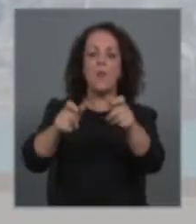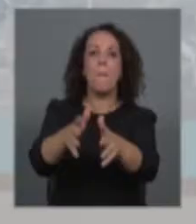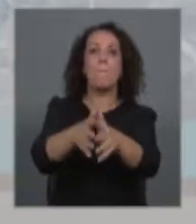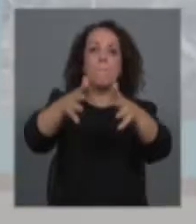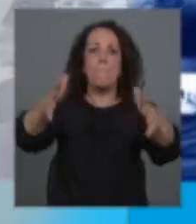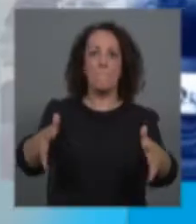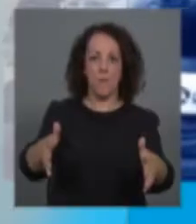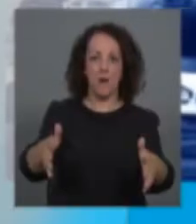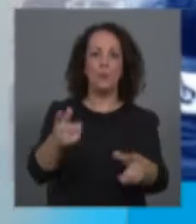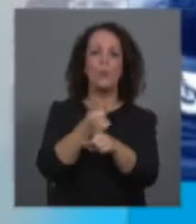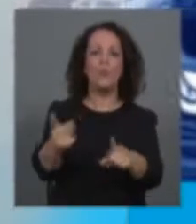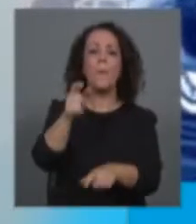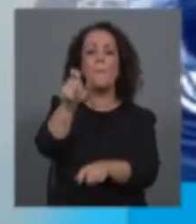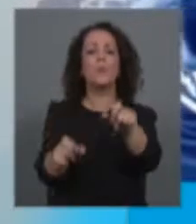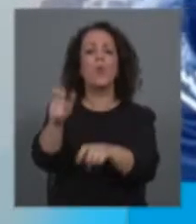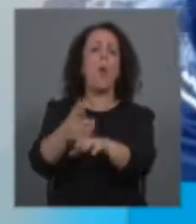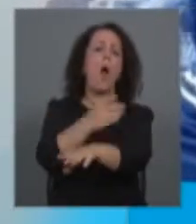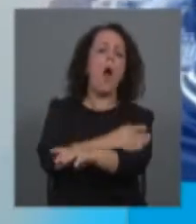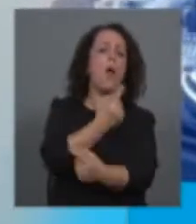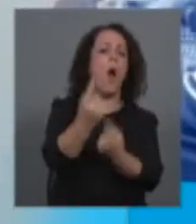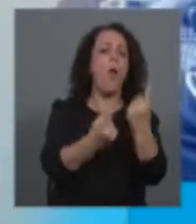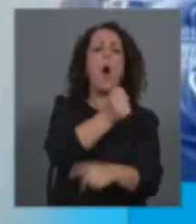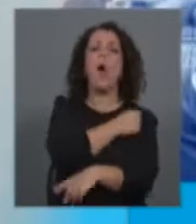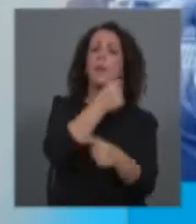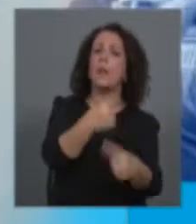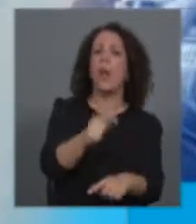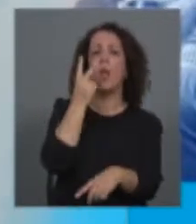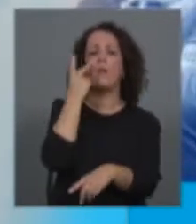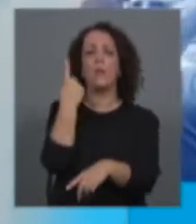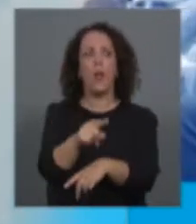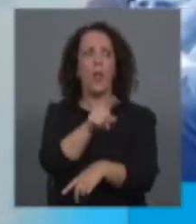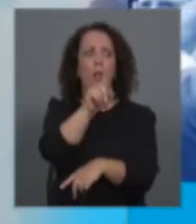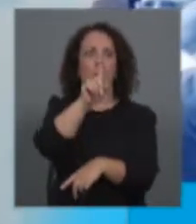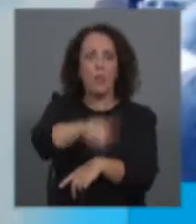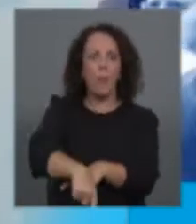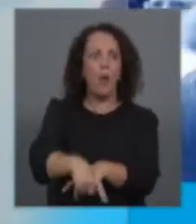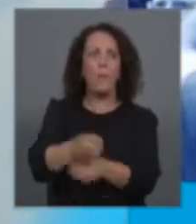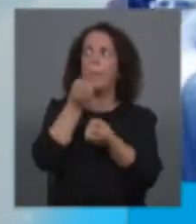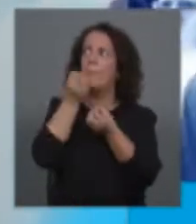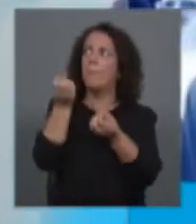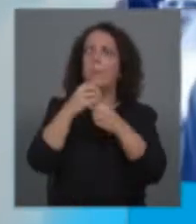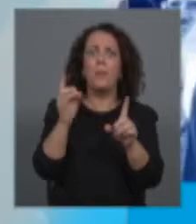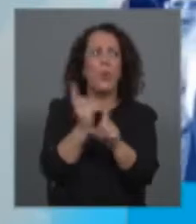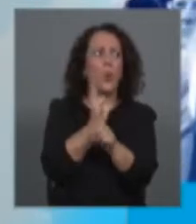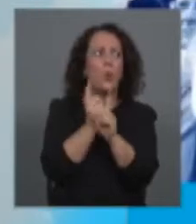das pessoas que foram afetadas, portanto, tinham as suas casas, tinham as suas vidas e de repente também ficaram sem nada. E, portanto, é